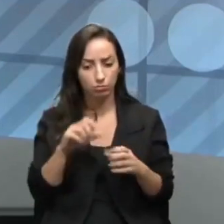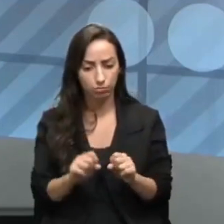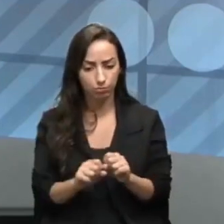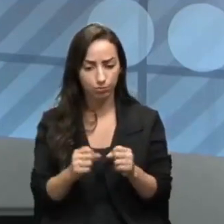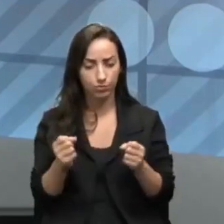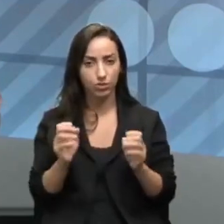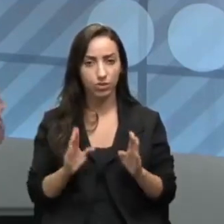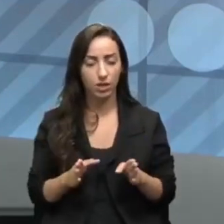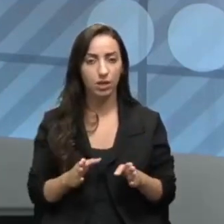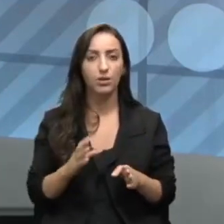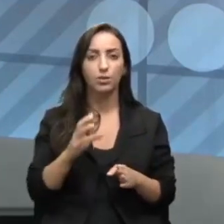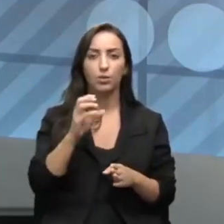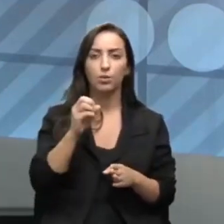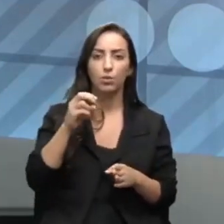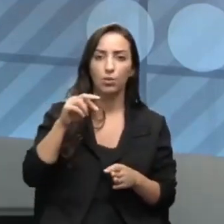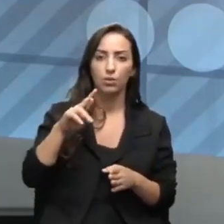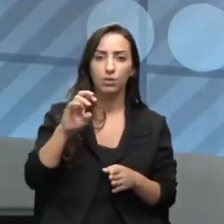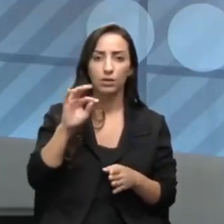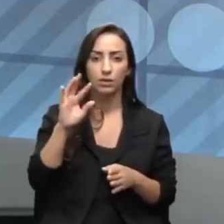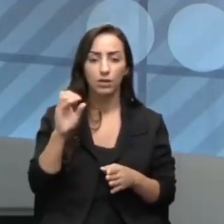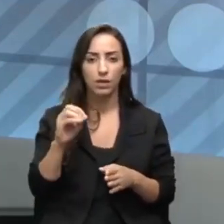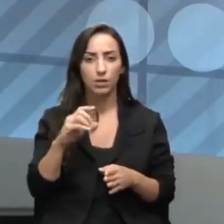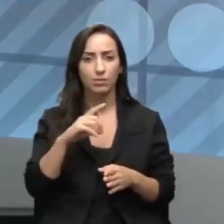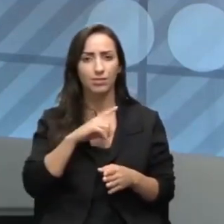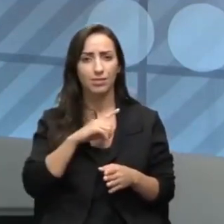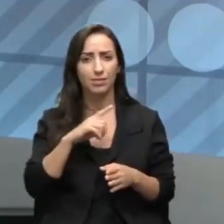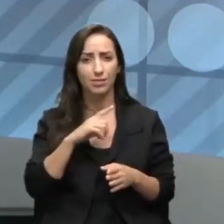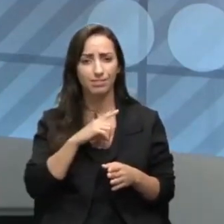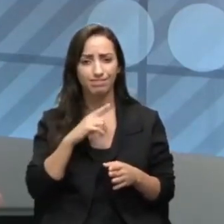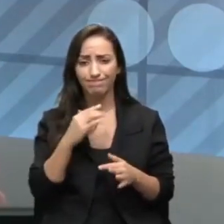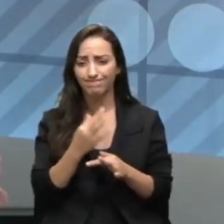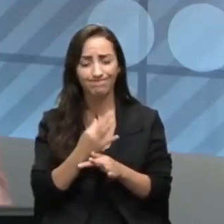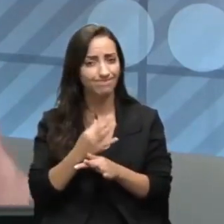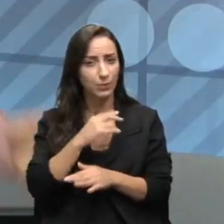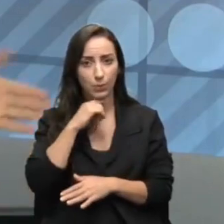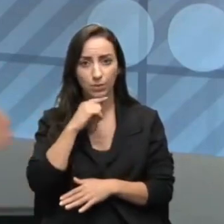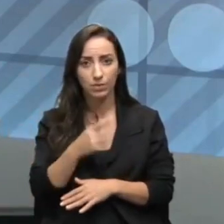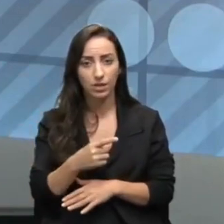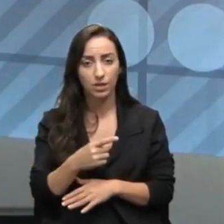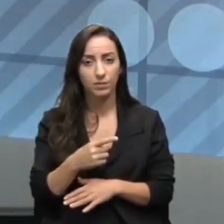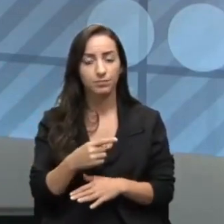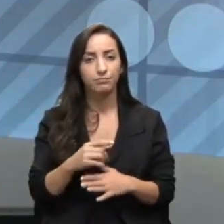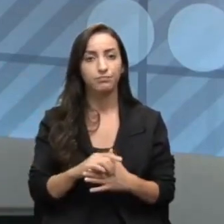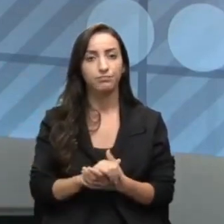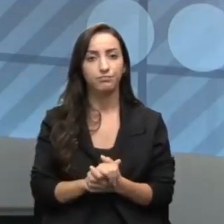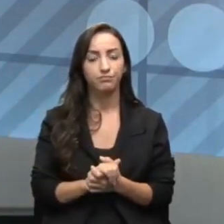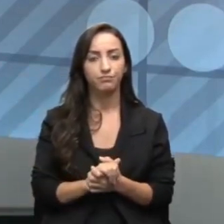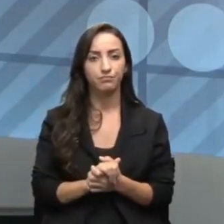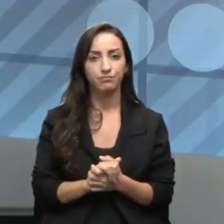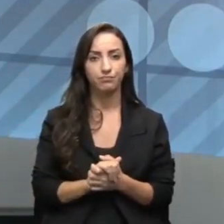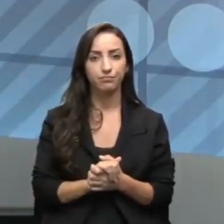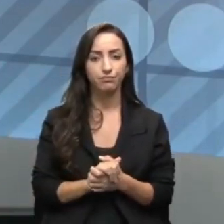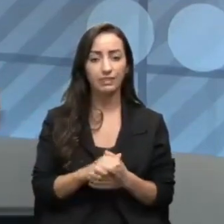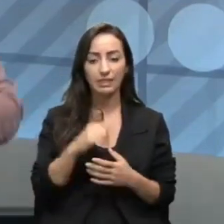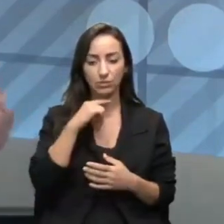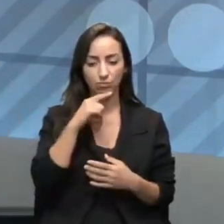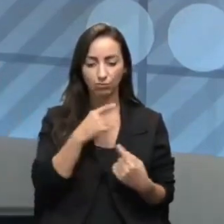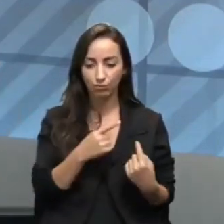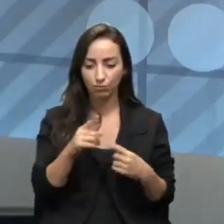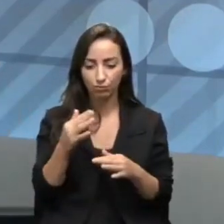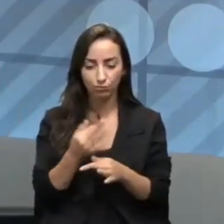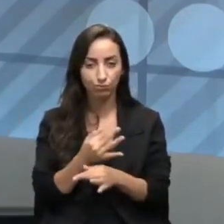fissura, o concreto está tracionado acima do seu valor de resistência. Então, ele não consegue combater